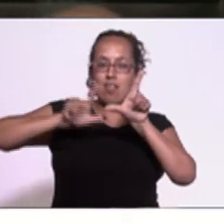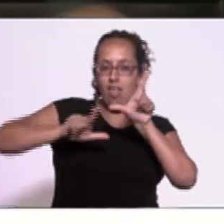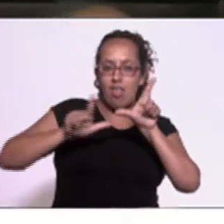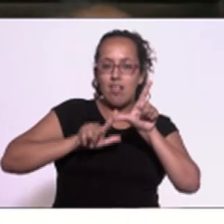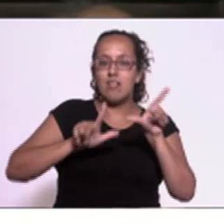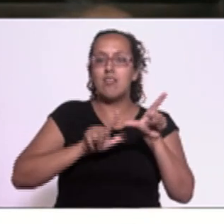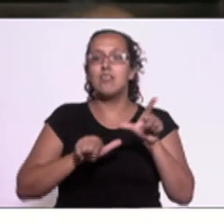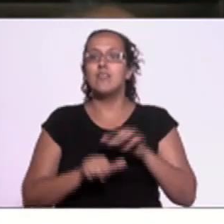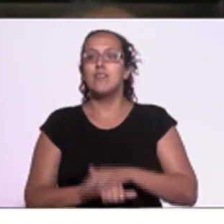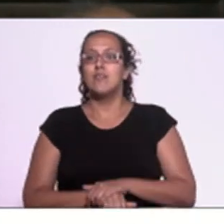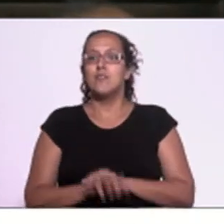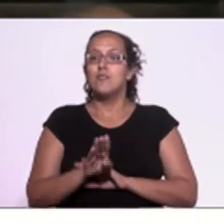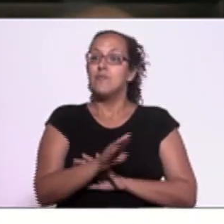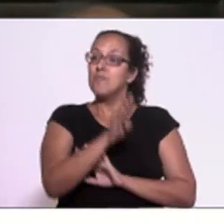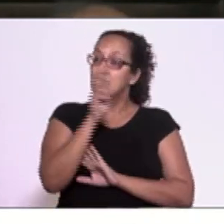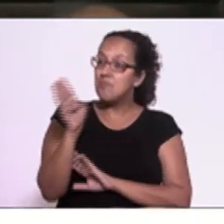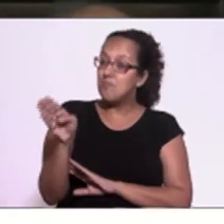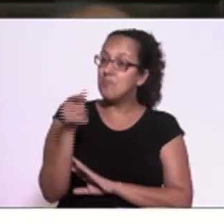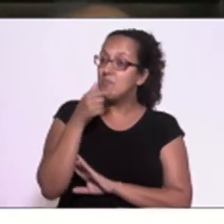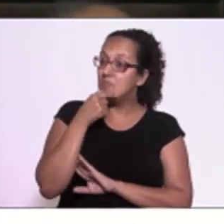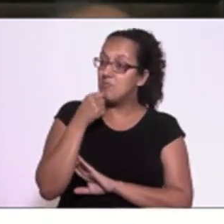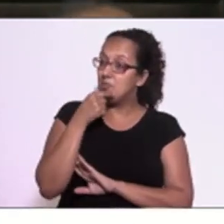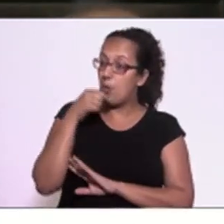Letras, senhor Nelson Freitas,